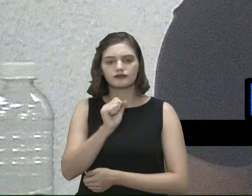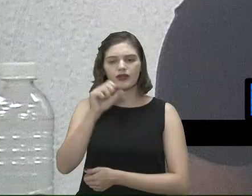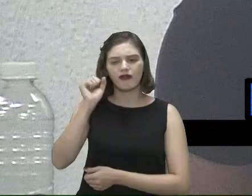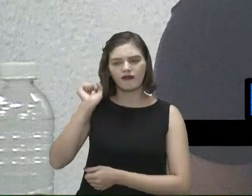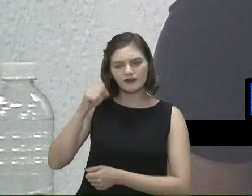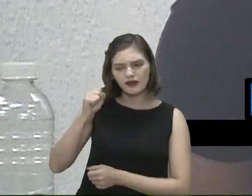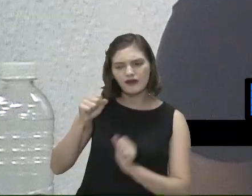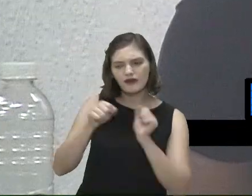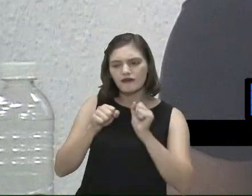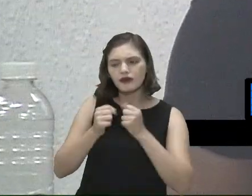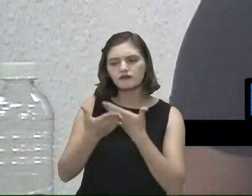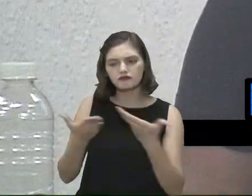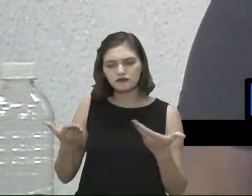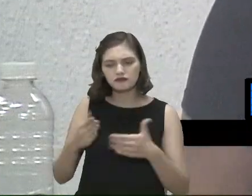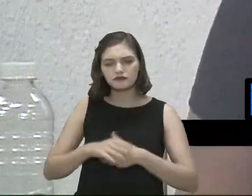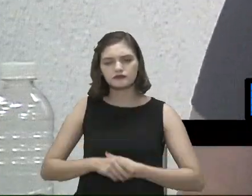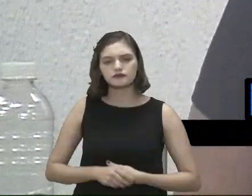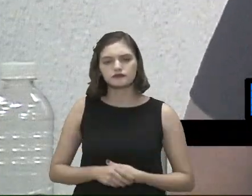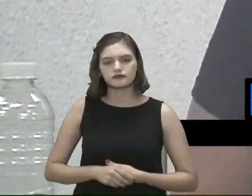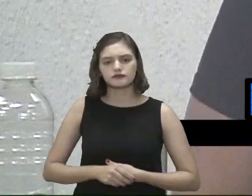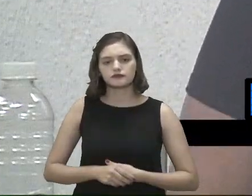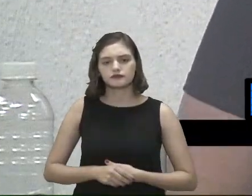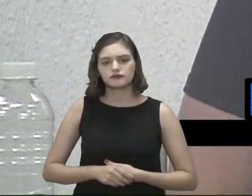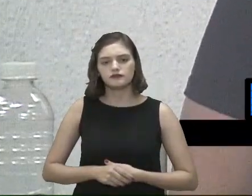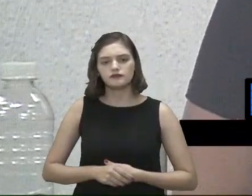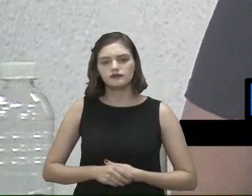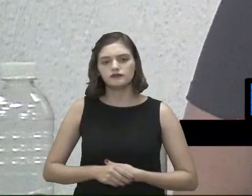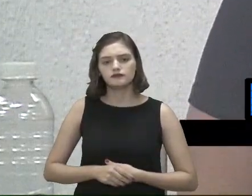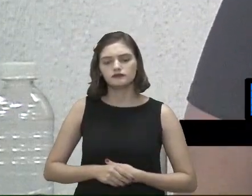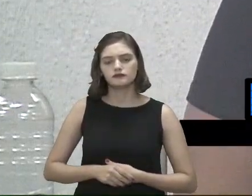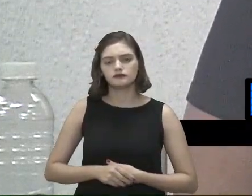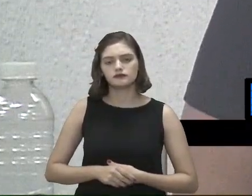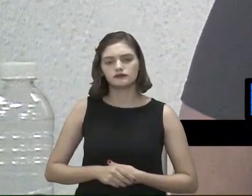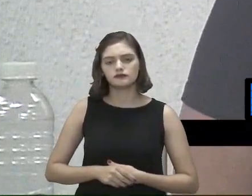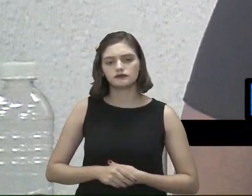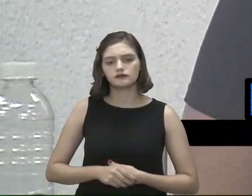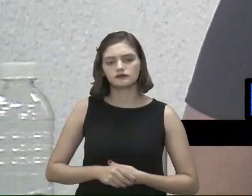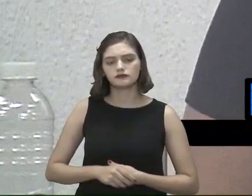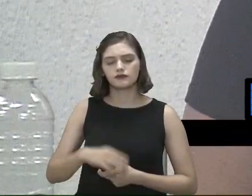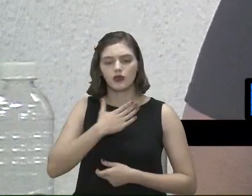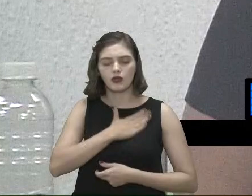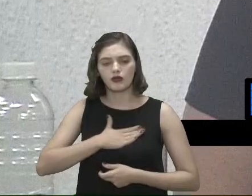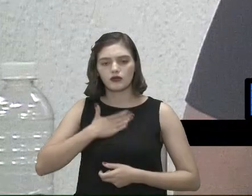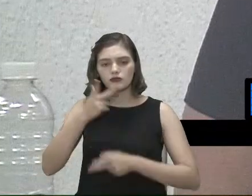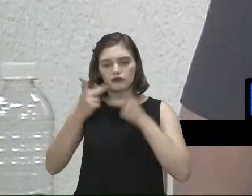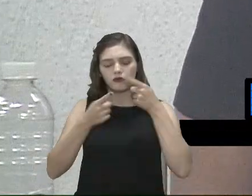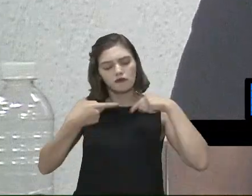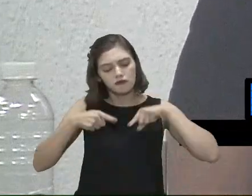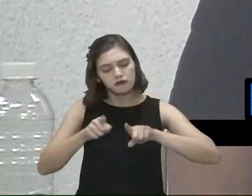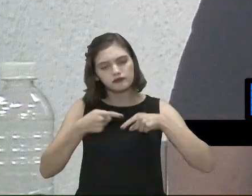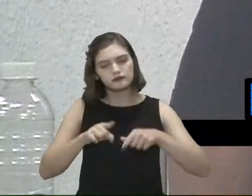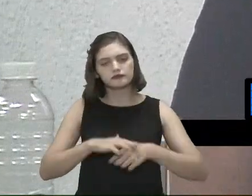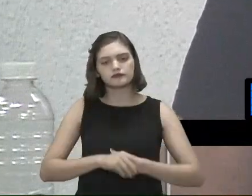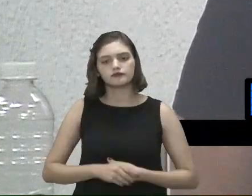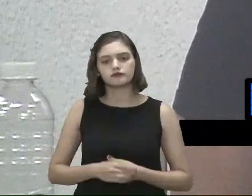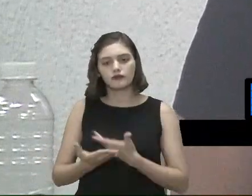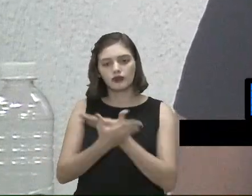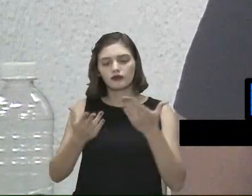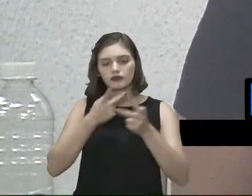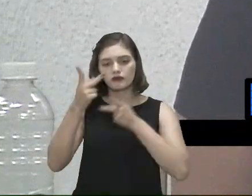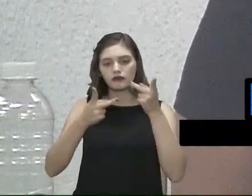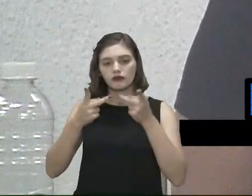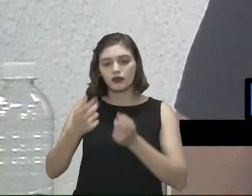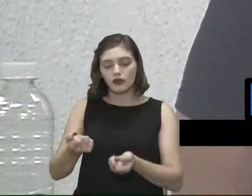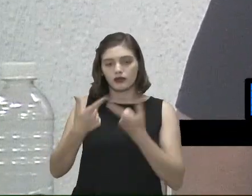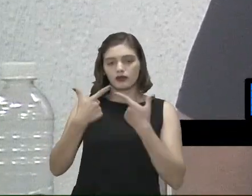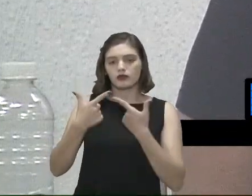que a ouvidoria fará algo sobre isso, né? E inclusive, gostaria de fazer uma provocação que a senhora disse, acendeu